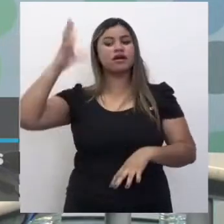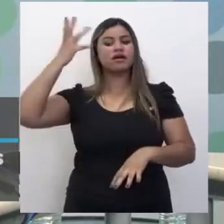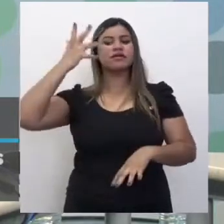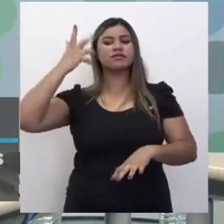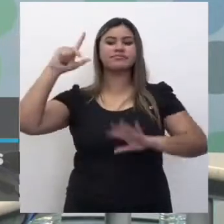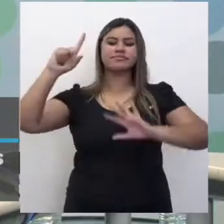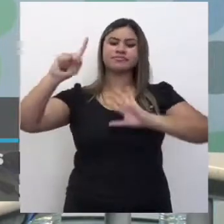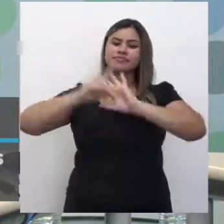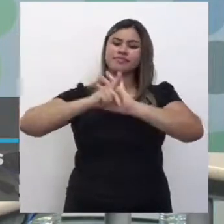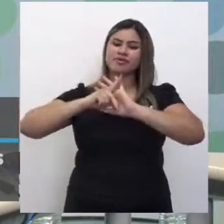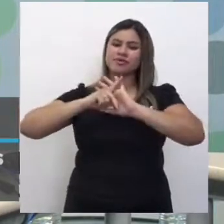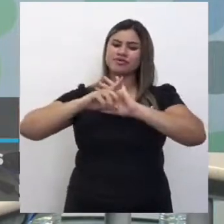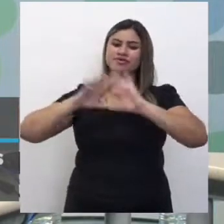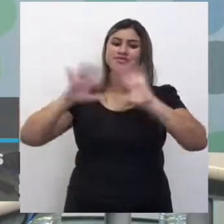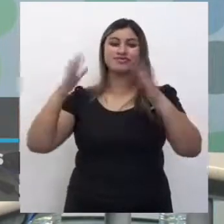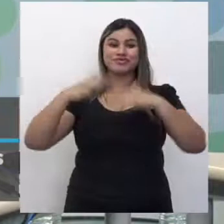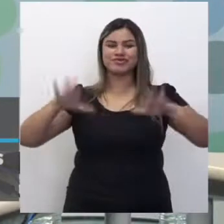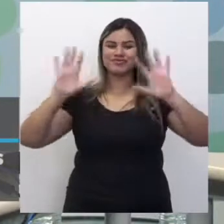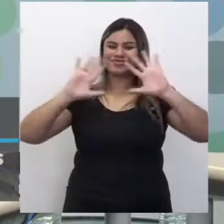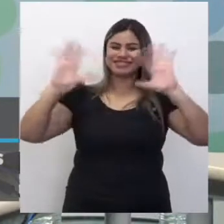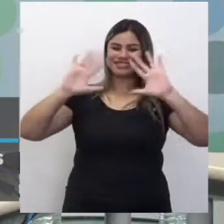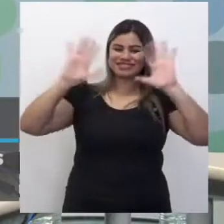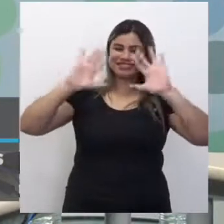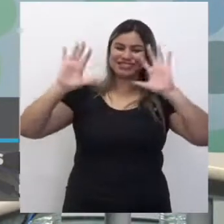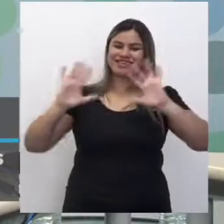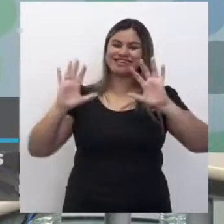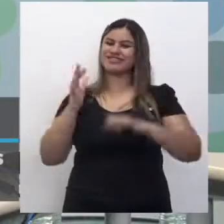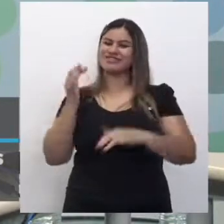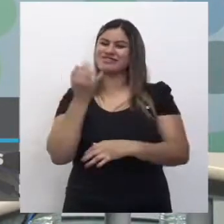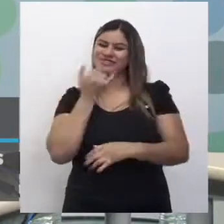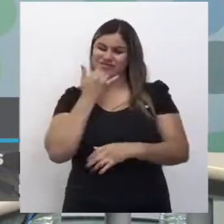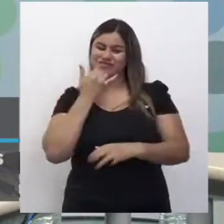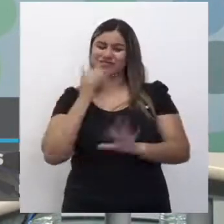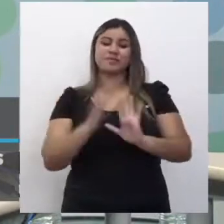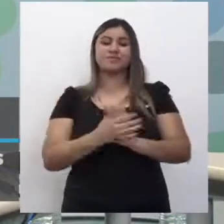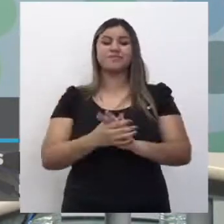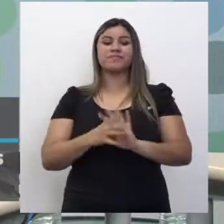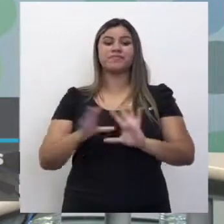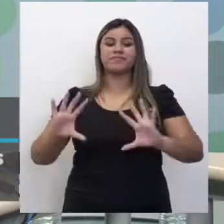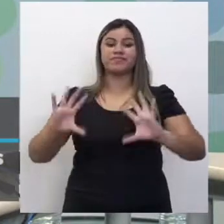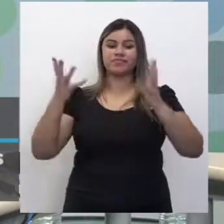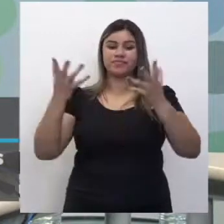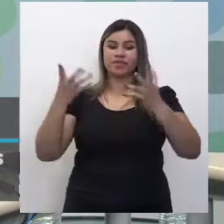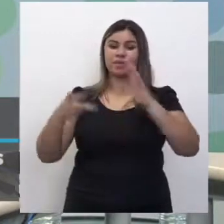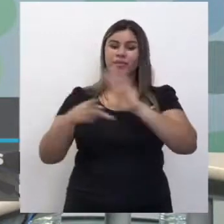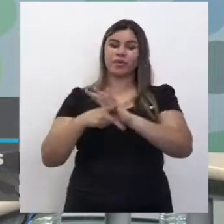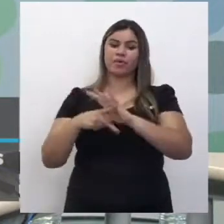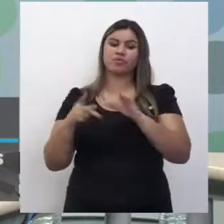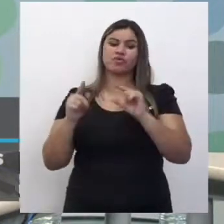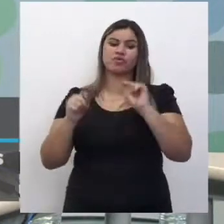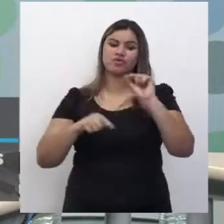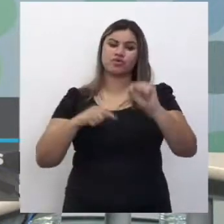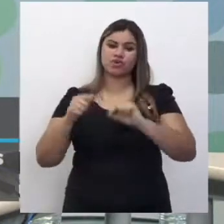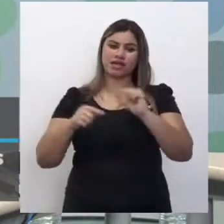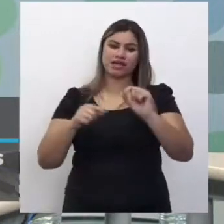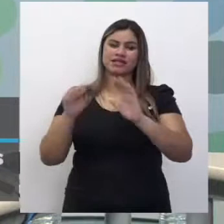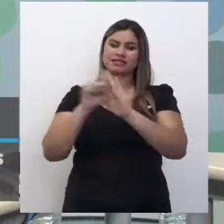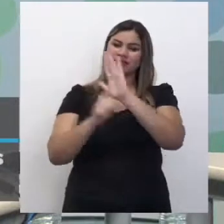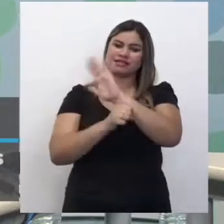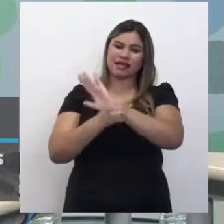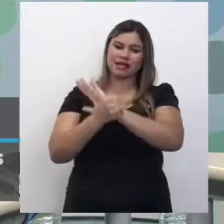o pessoal está mandando um abraço, tchauzinho aqui de Natal já, né? Uma situação ali de exploração durante muitos séculos,